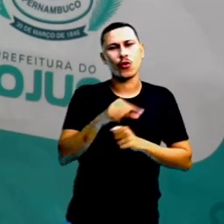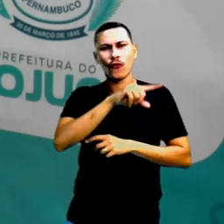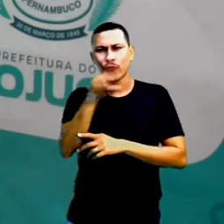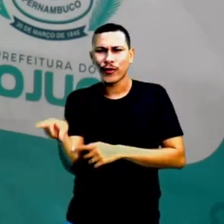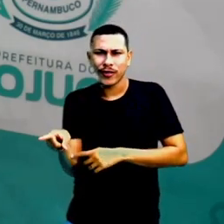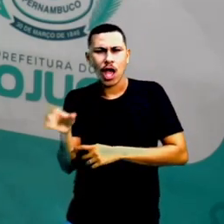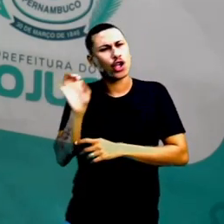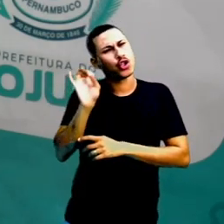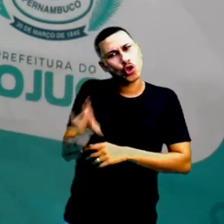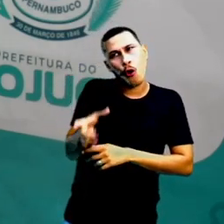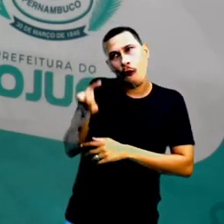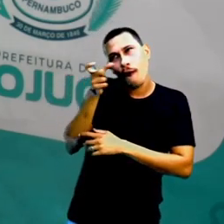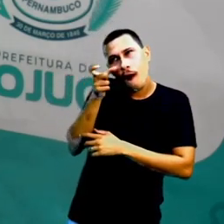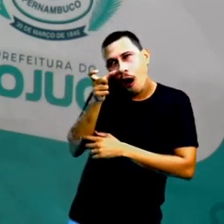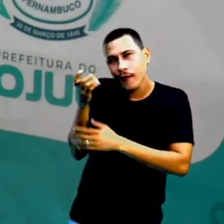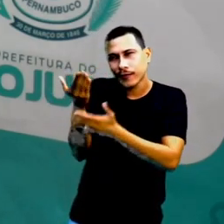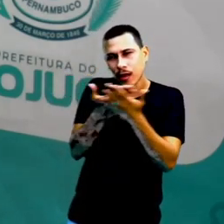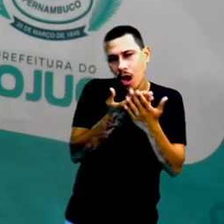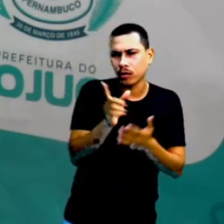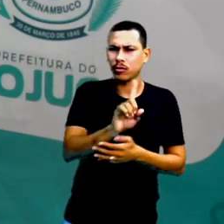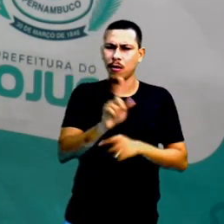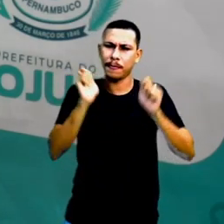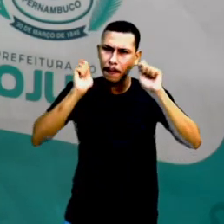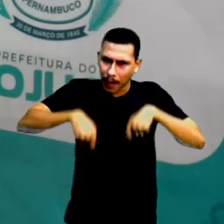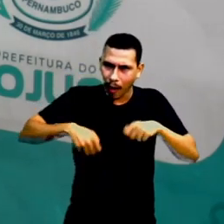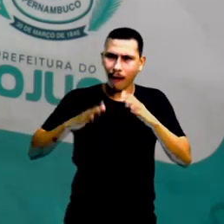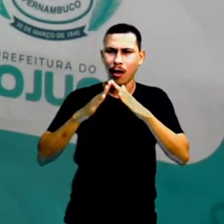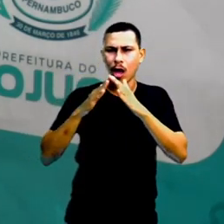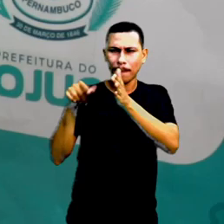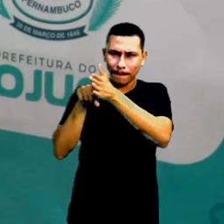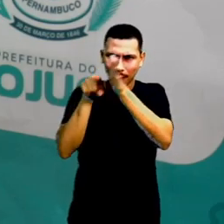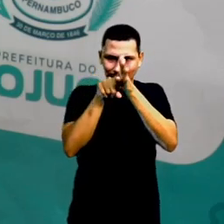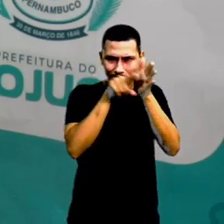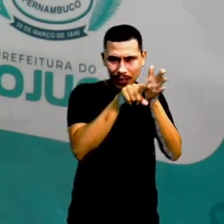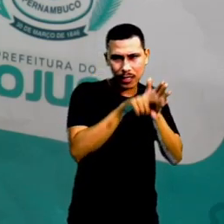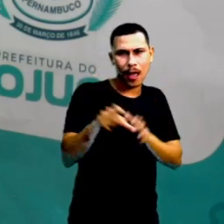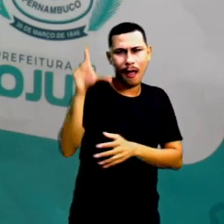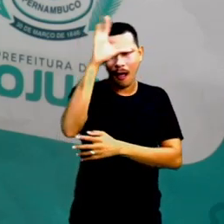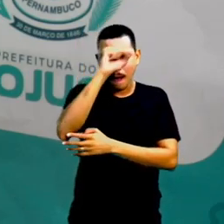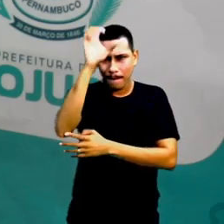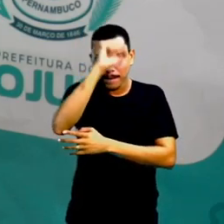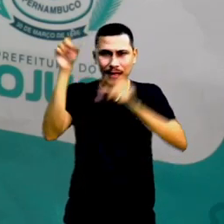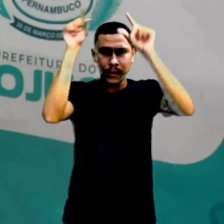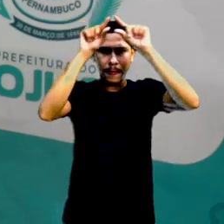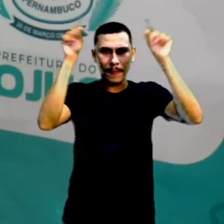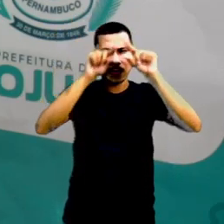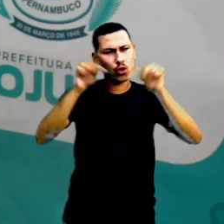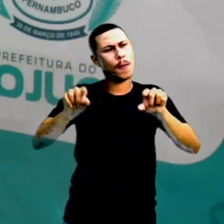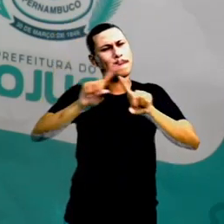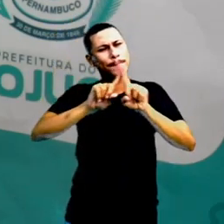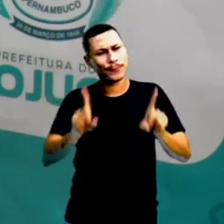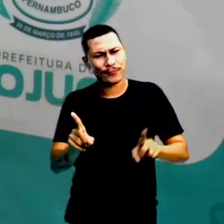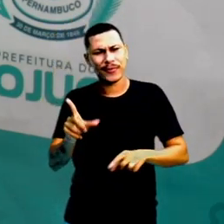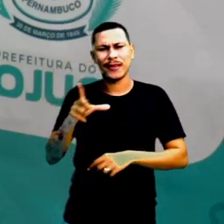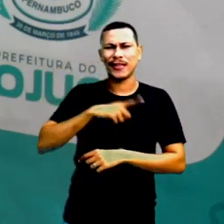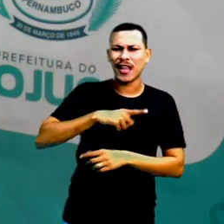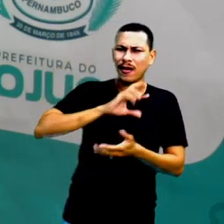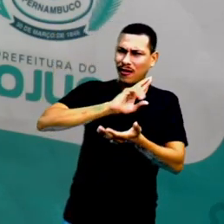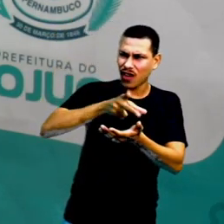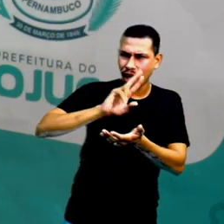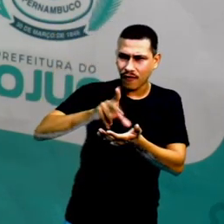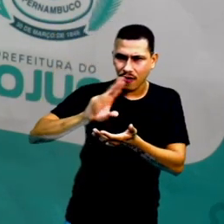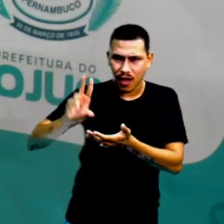dependam apenas da aula do Teacher Leandro. Vocês aprenderam essas expressões, mas existem várias outras que você